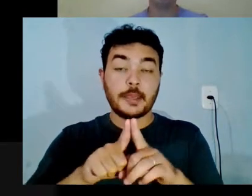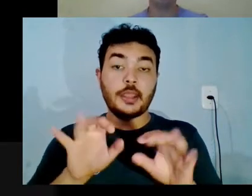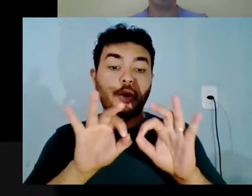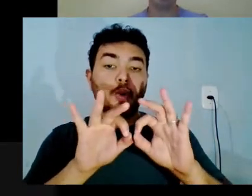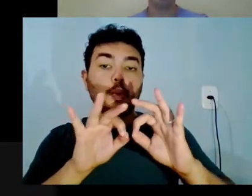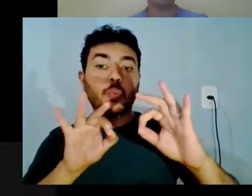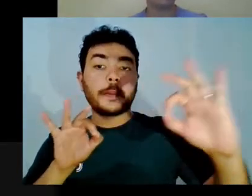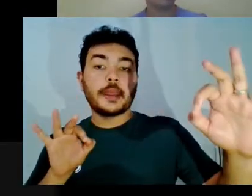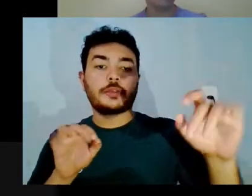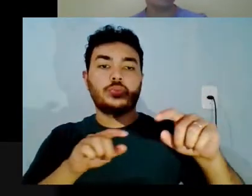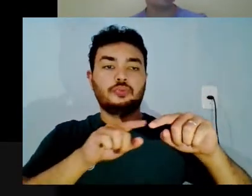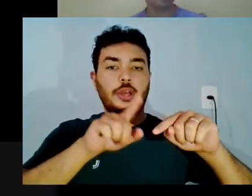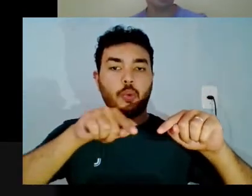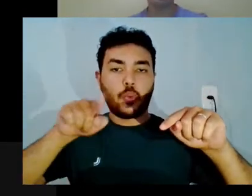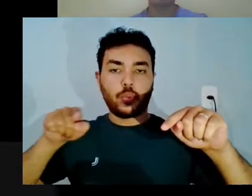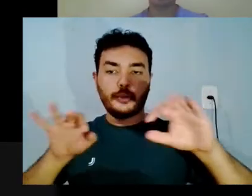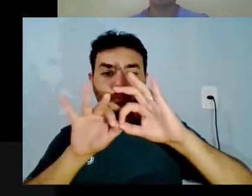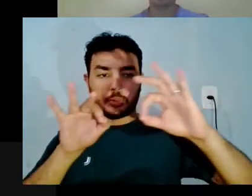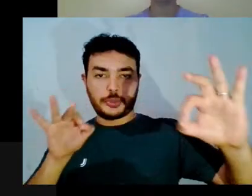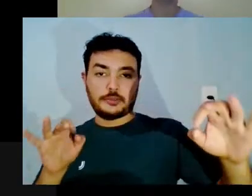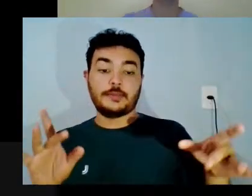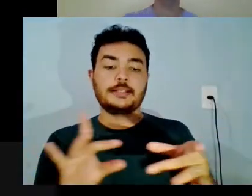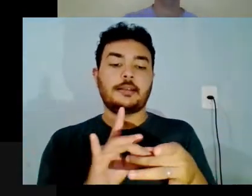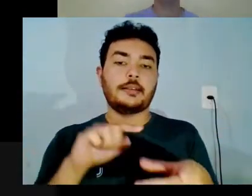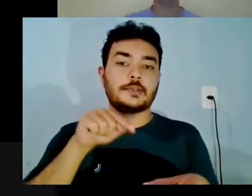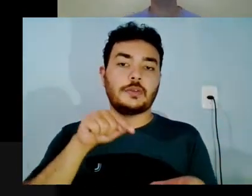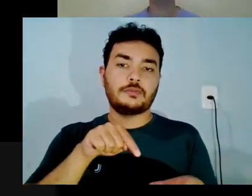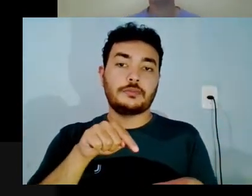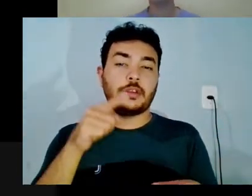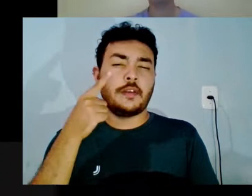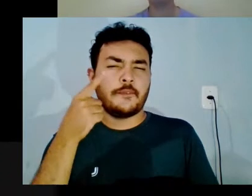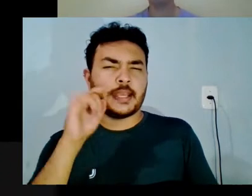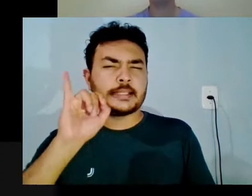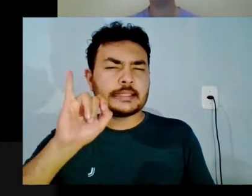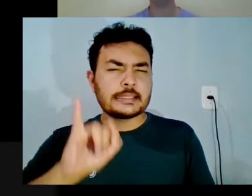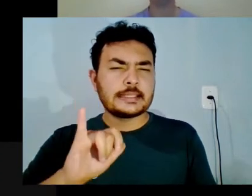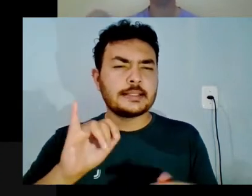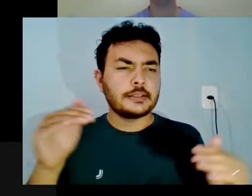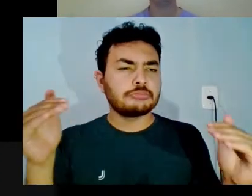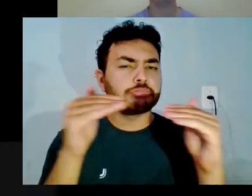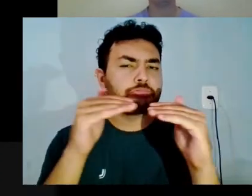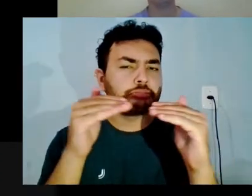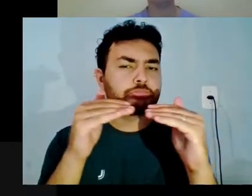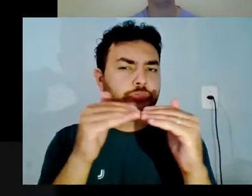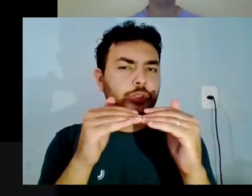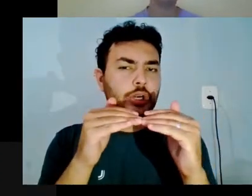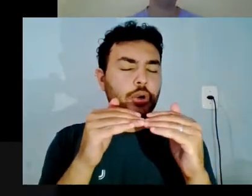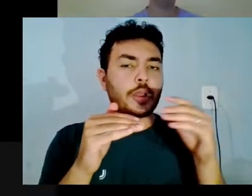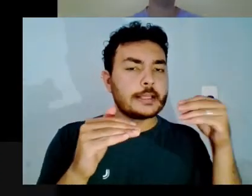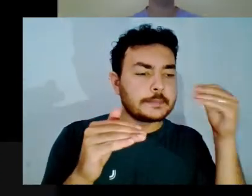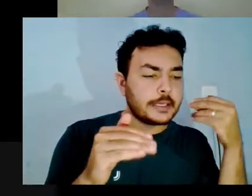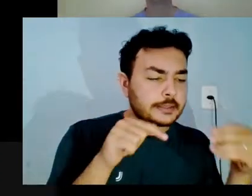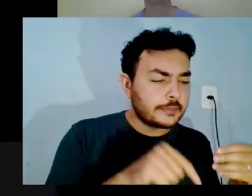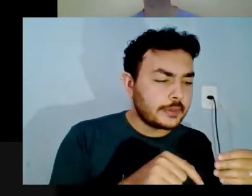onda daquela ligação química. E ter noção se aquilo bate de acordo com o obtido experimentalmente,